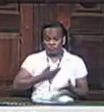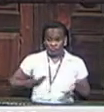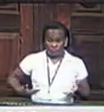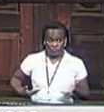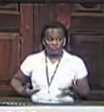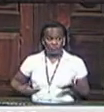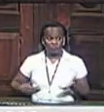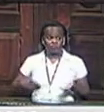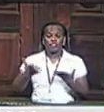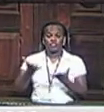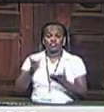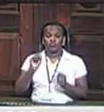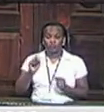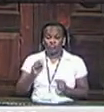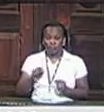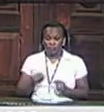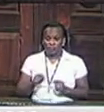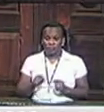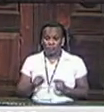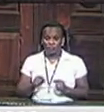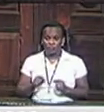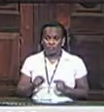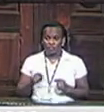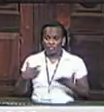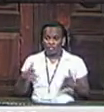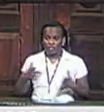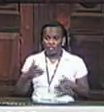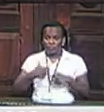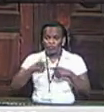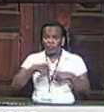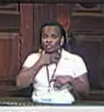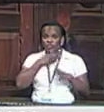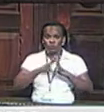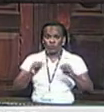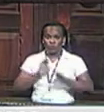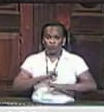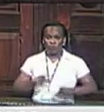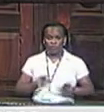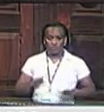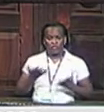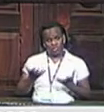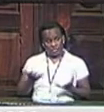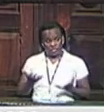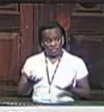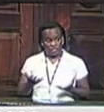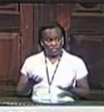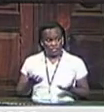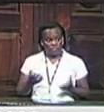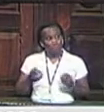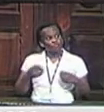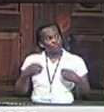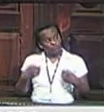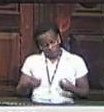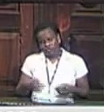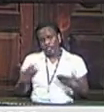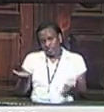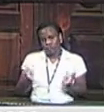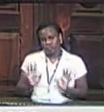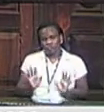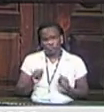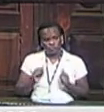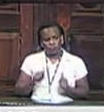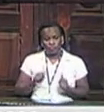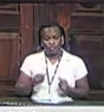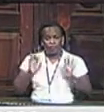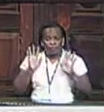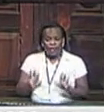o que ele quer é sair da crise. É legítimo que ele queira sair da crise.